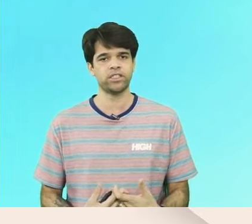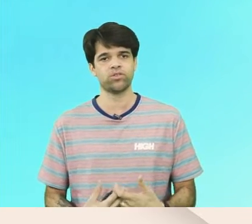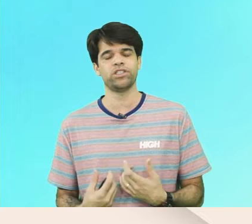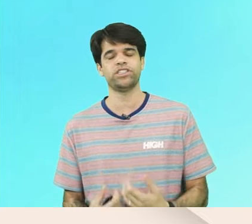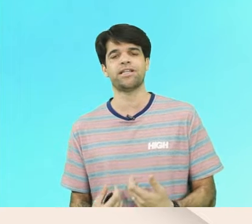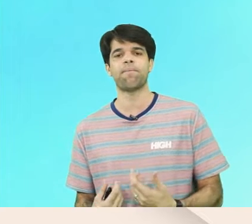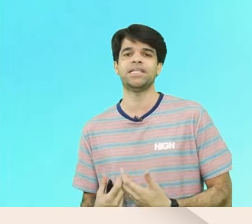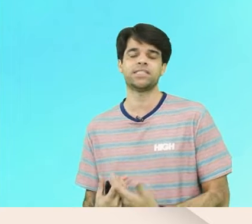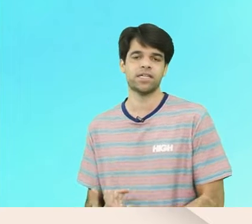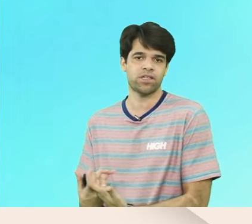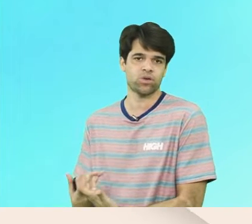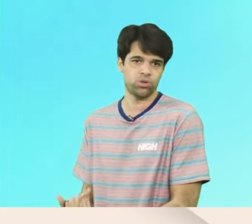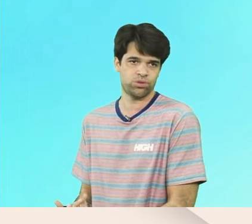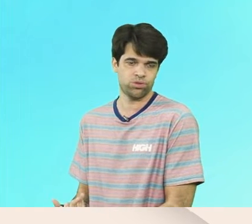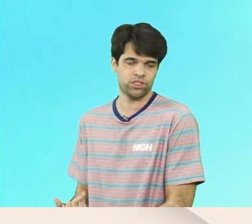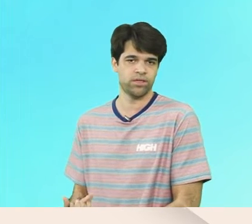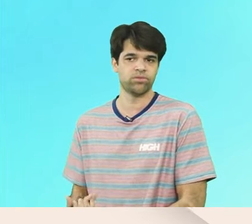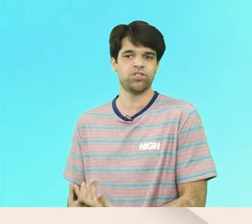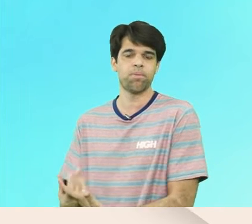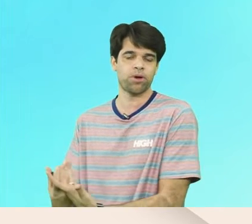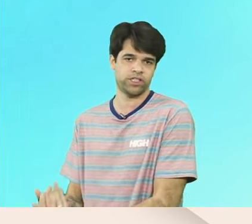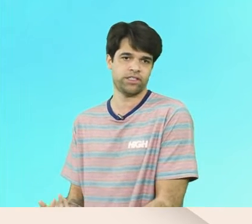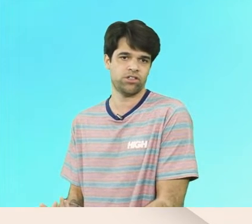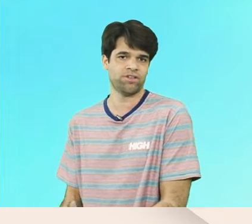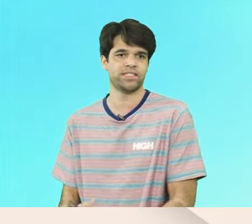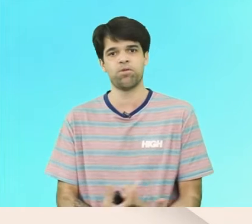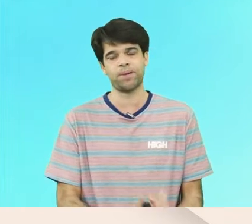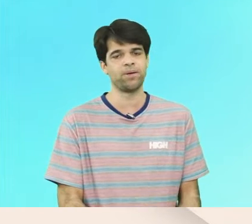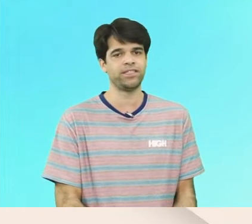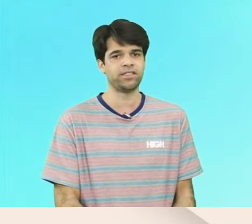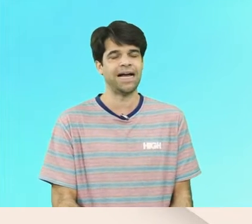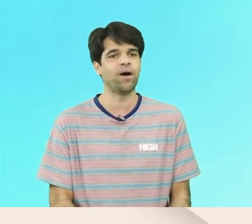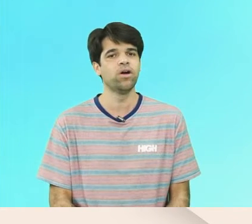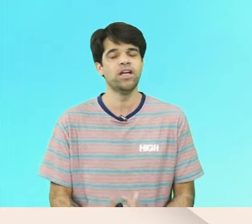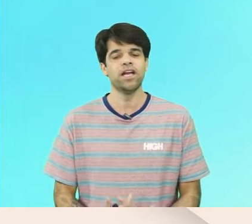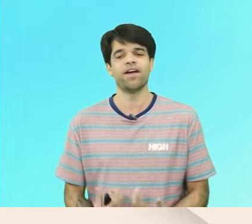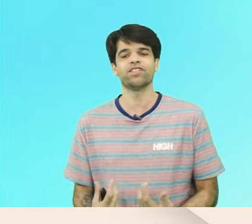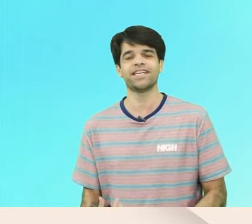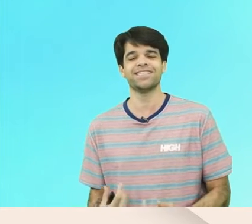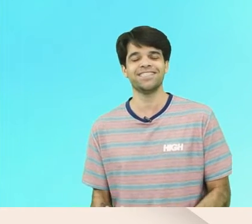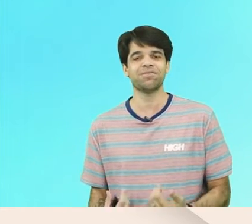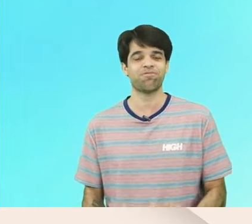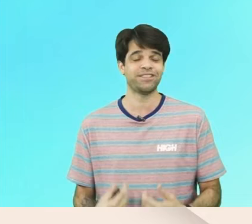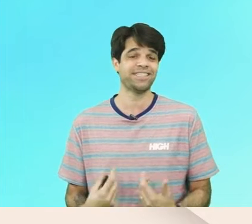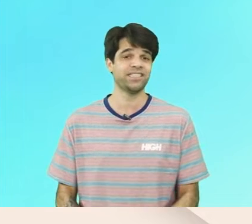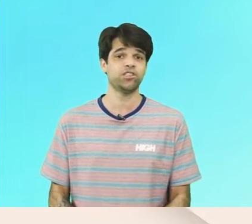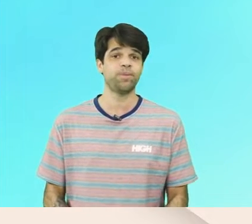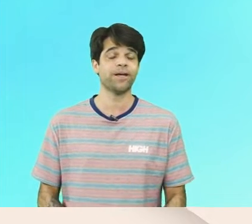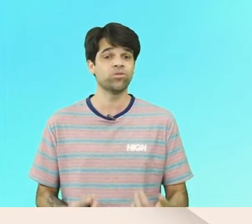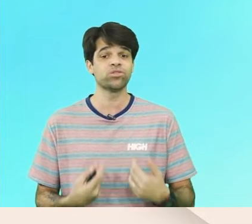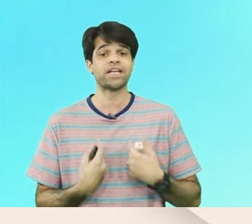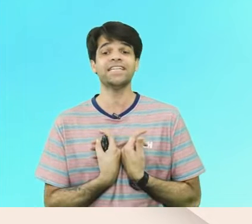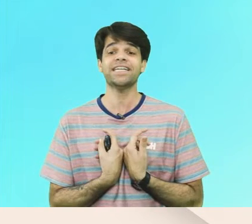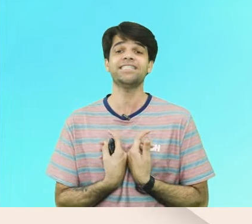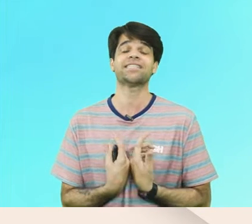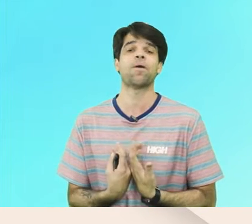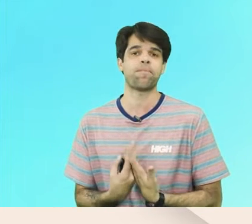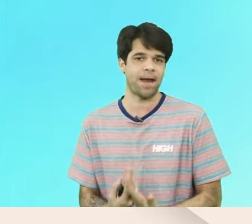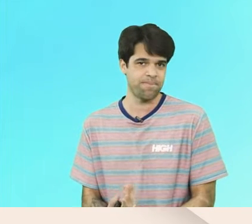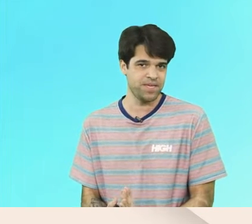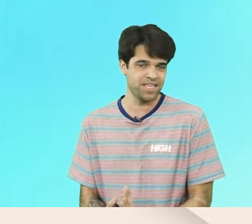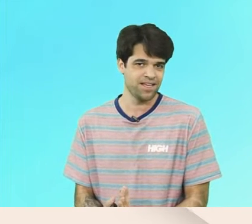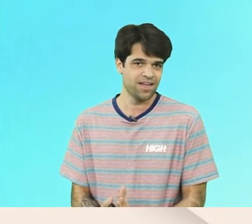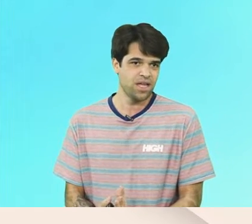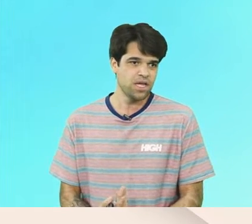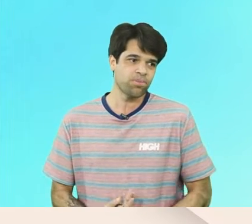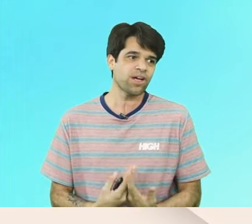que é importante quando a gente está pensando na construção de um projeto de inovação para um edital é você fazer a seguinte pergunta: esse edital